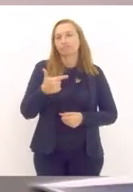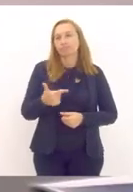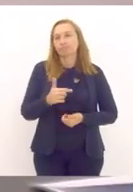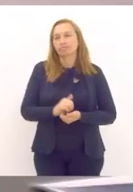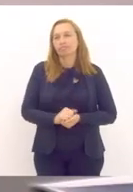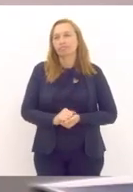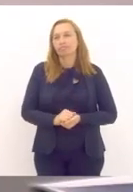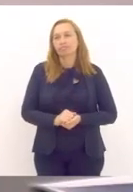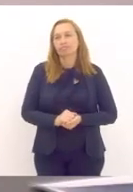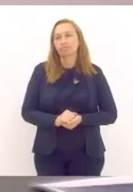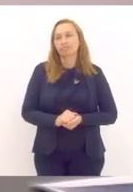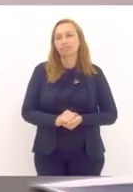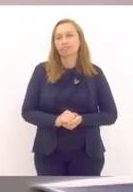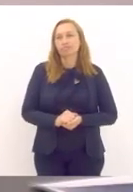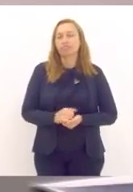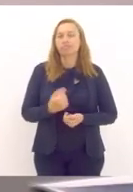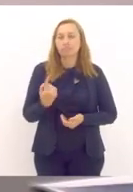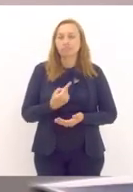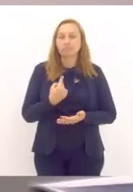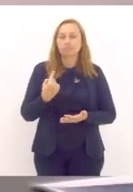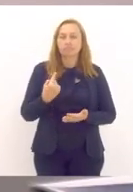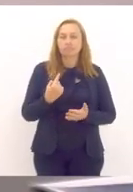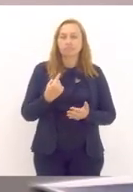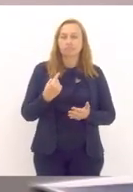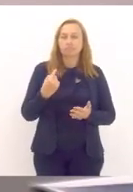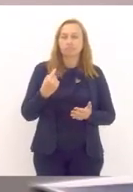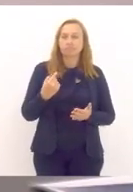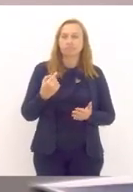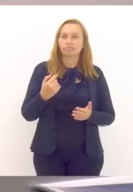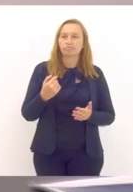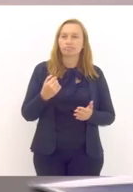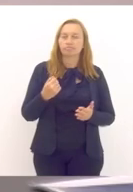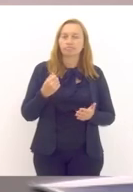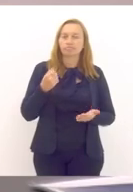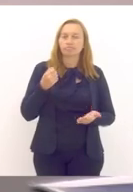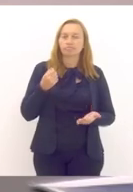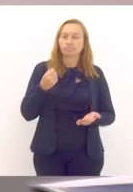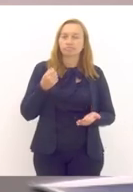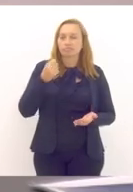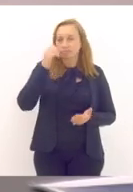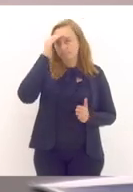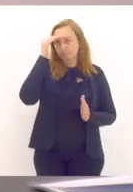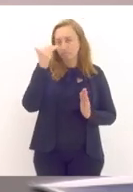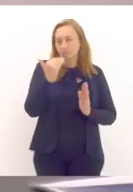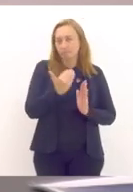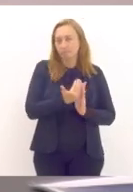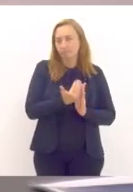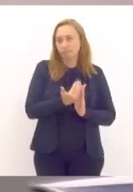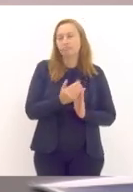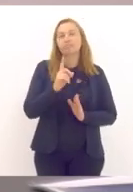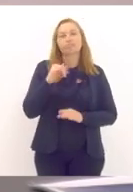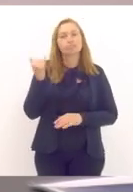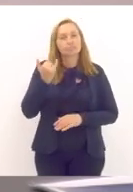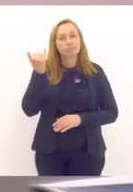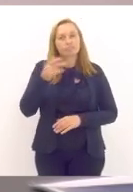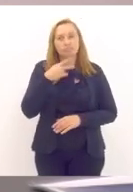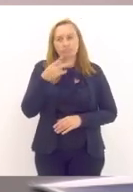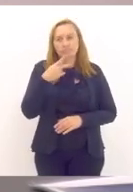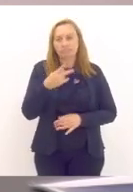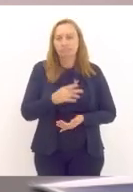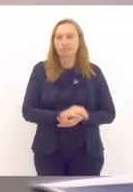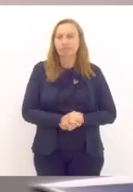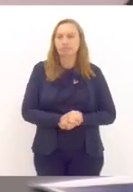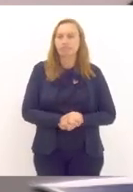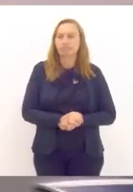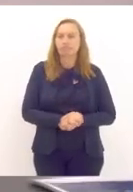A nossa projeção é que nós vamos cumprir. Ainda não foi aferido. Acho que nós vamos cumprir. É importante também dizer que